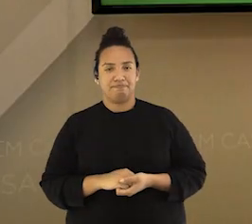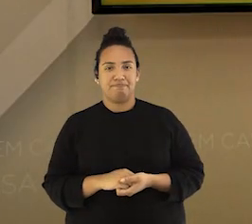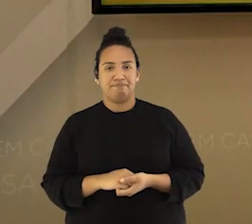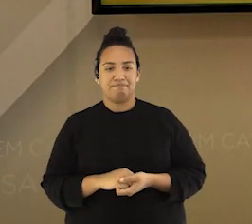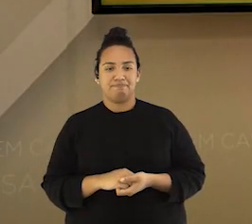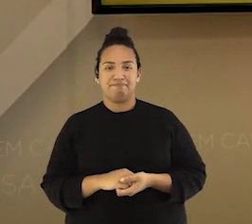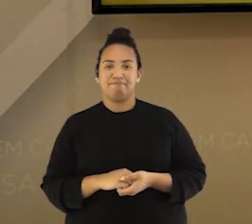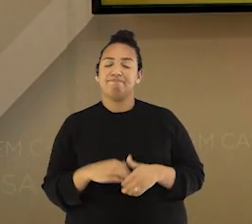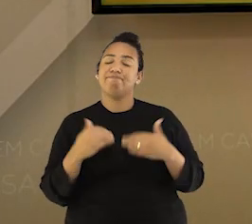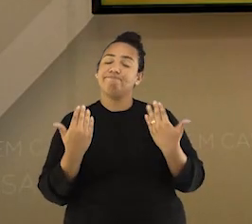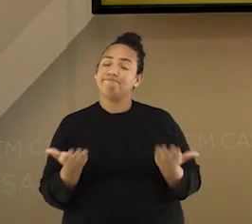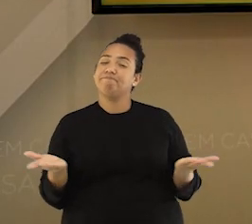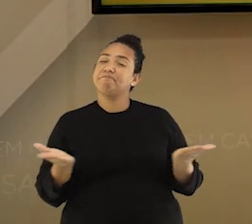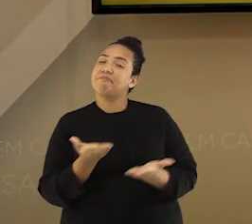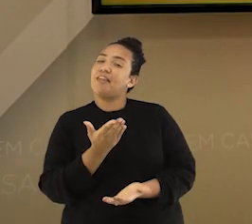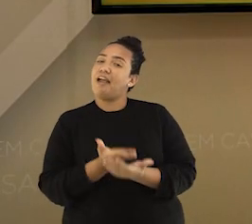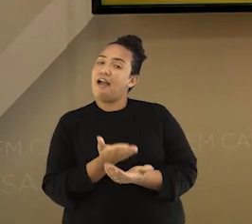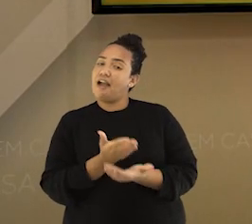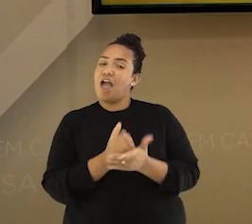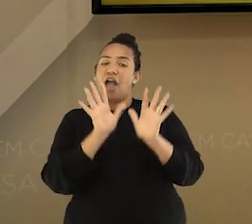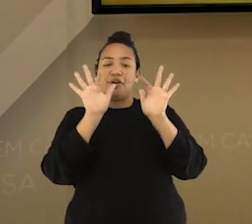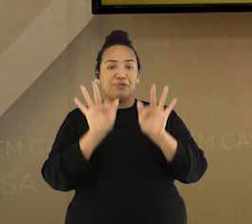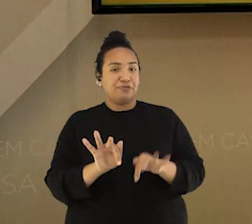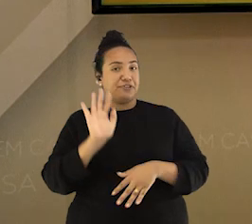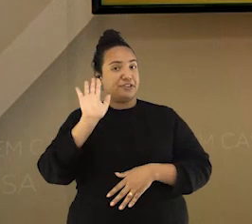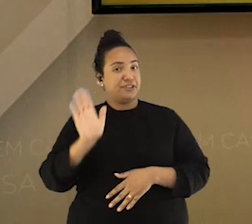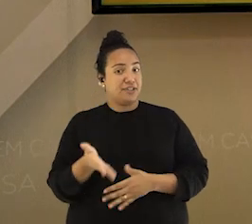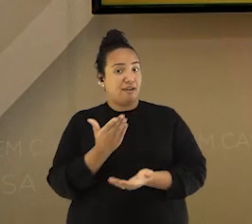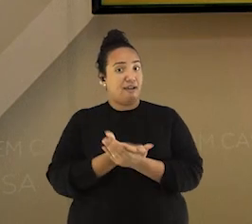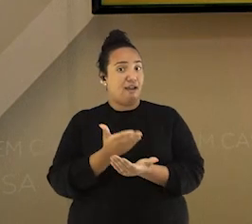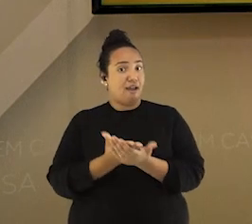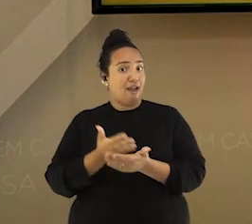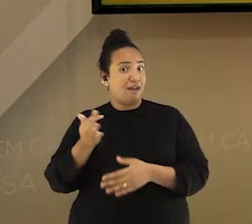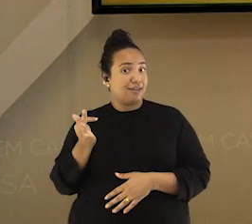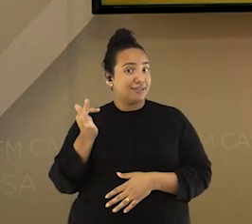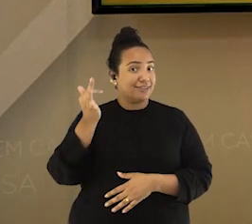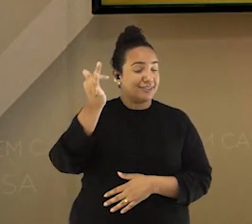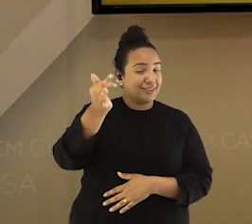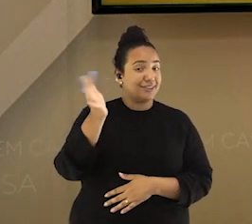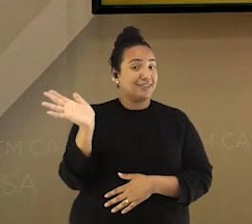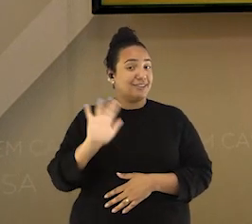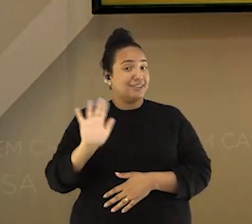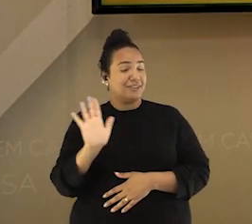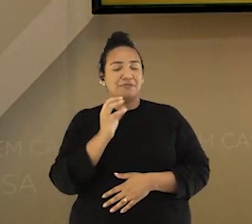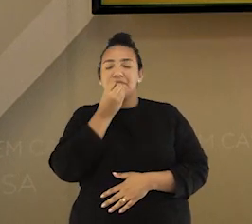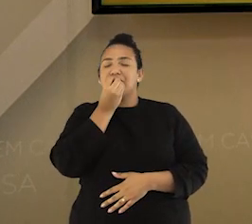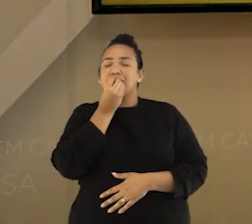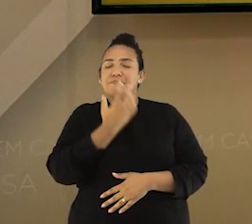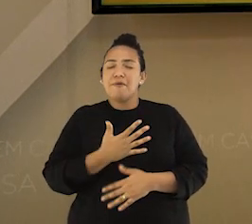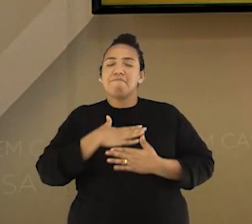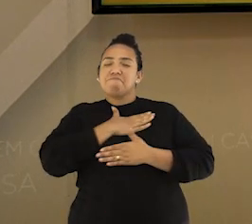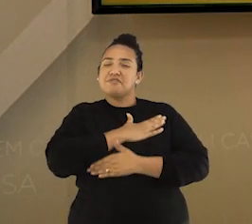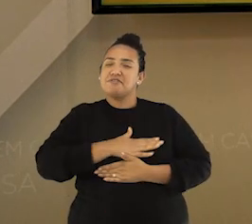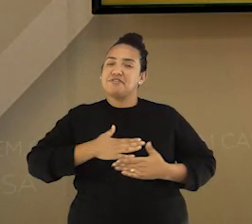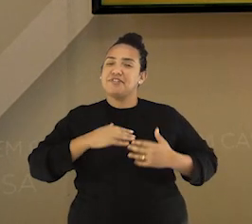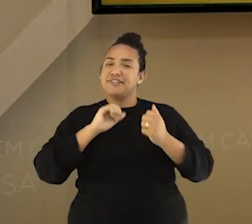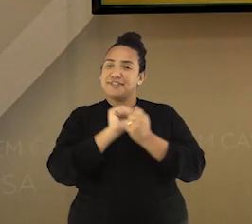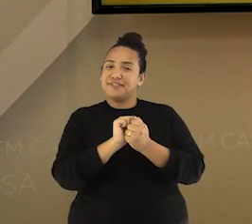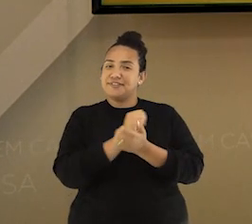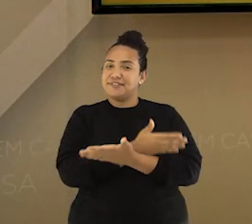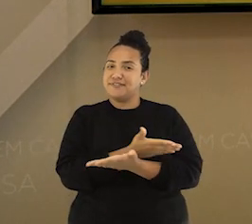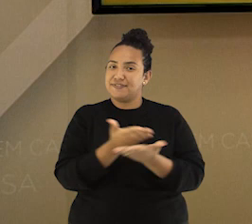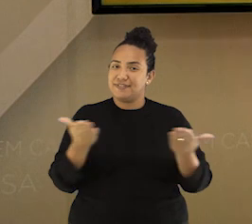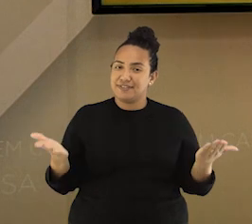Agora sim eu vou ficando por aqui. Até mais, até a próxima aula. Foi uma satisfação enorme estar com